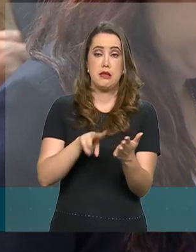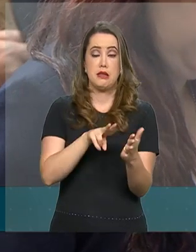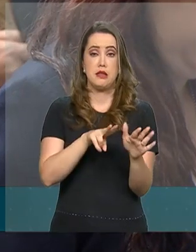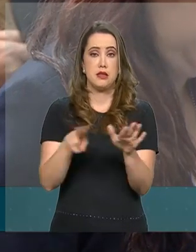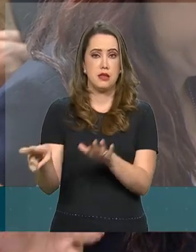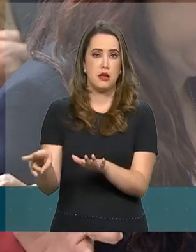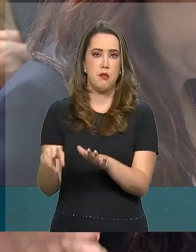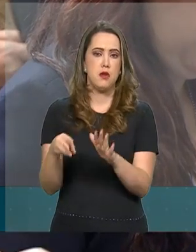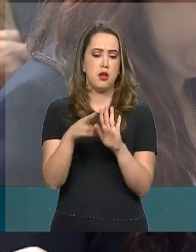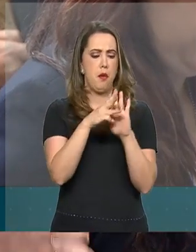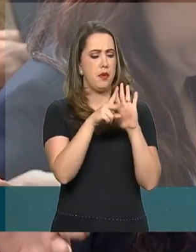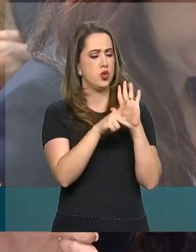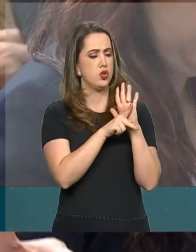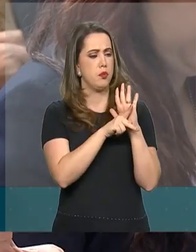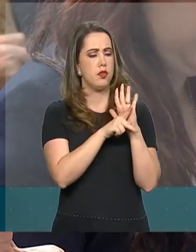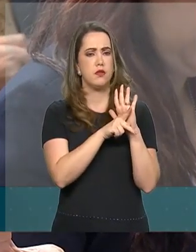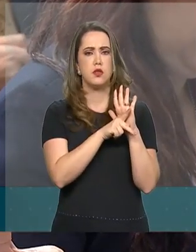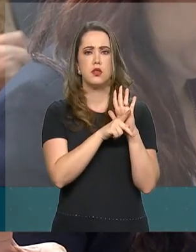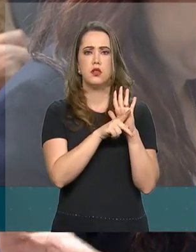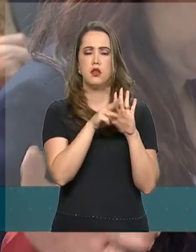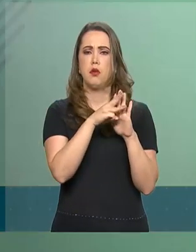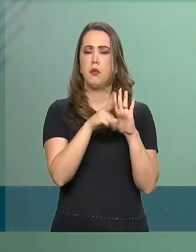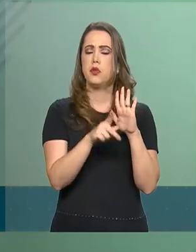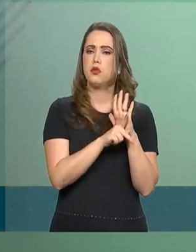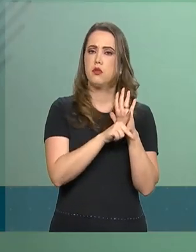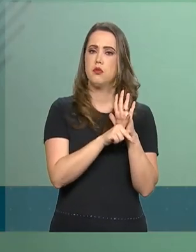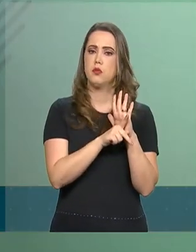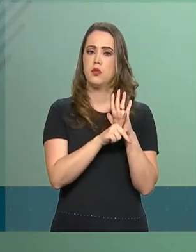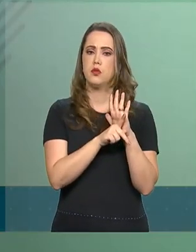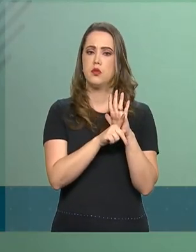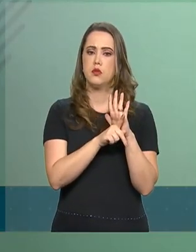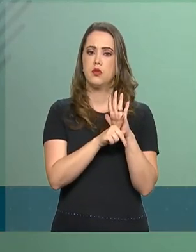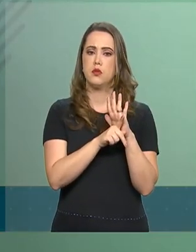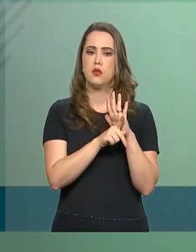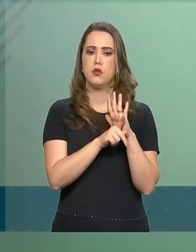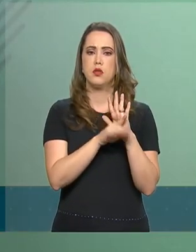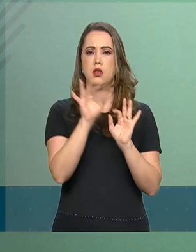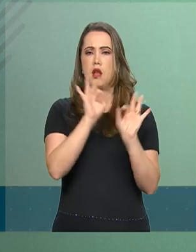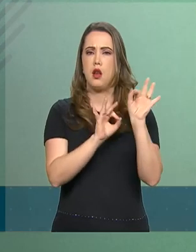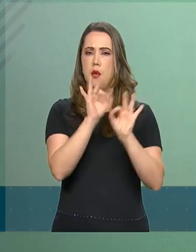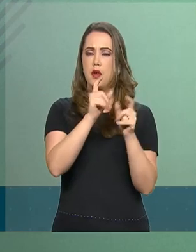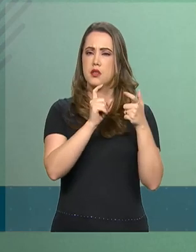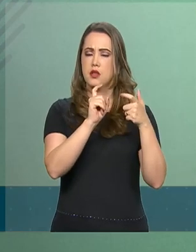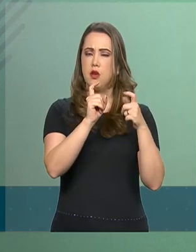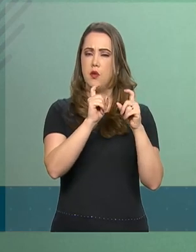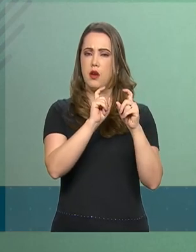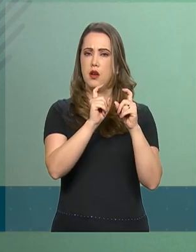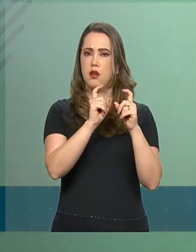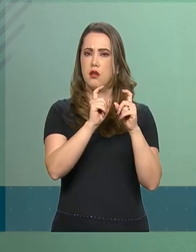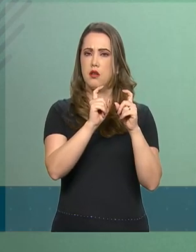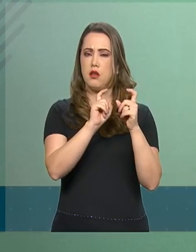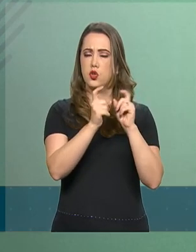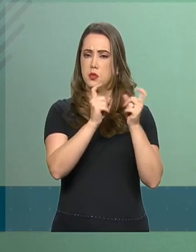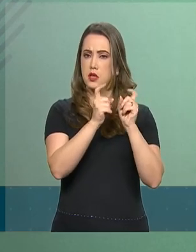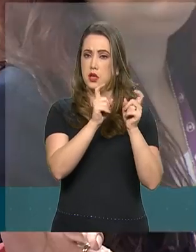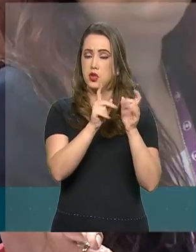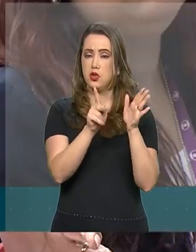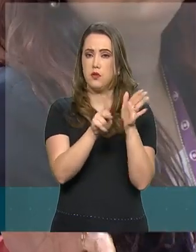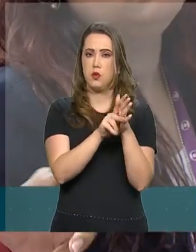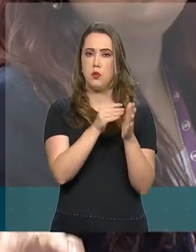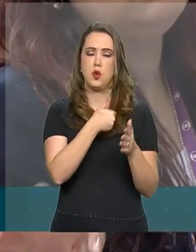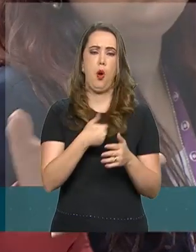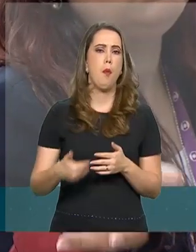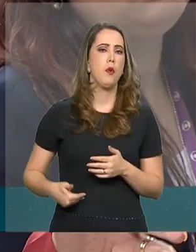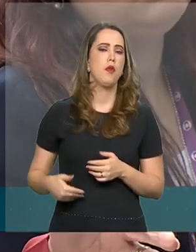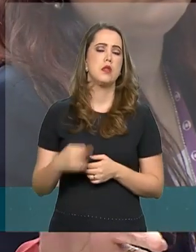provisórias e aí incluída a medida provisória da estrutura administrativa do governo só tem como responder